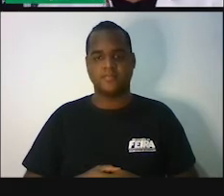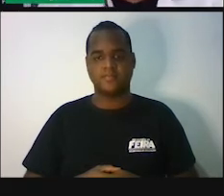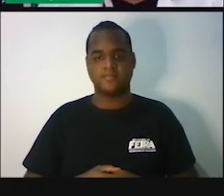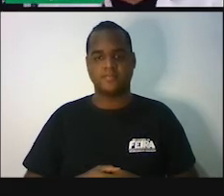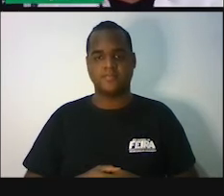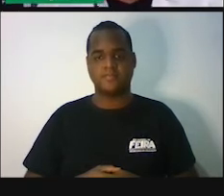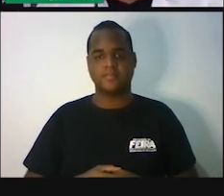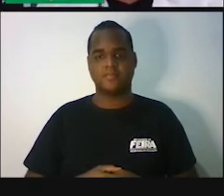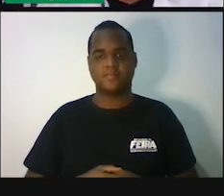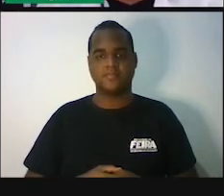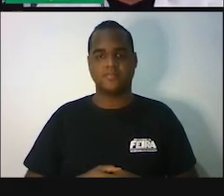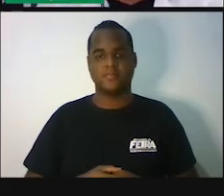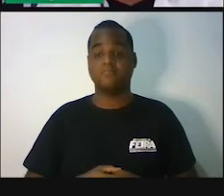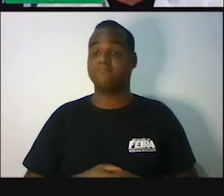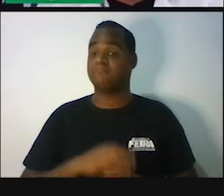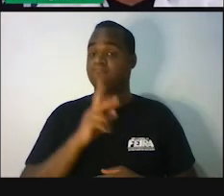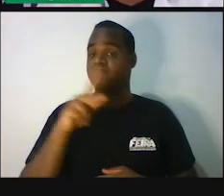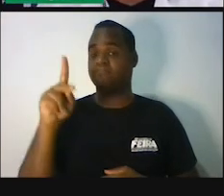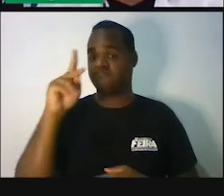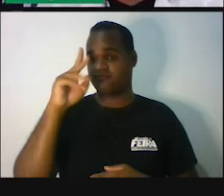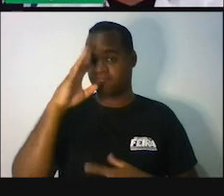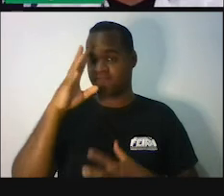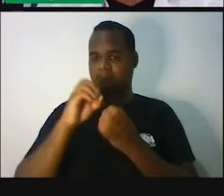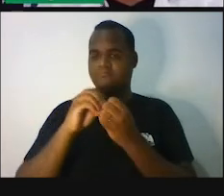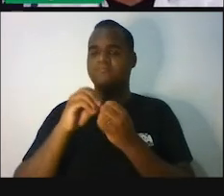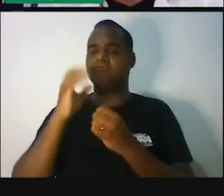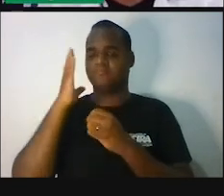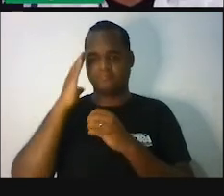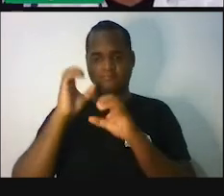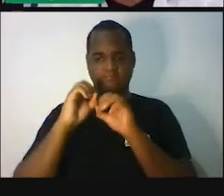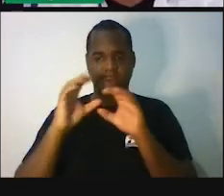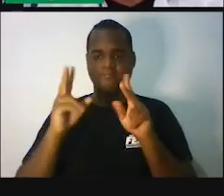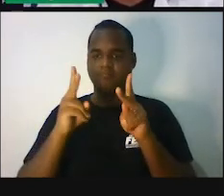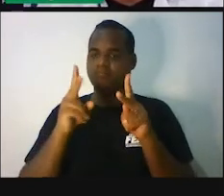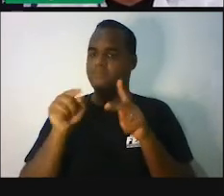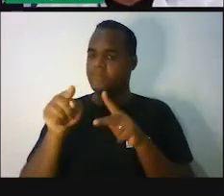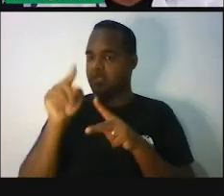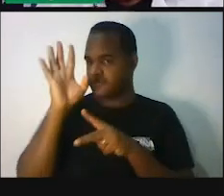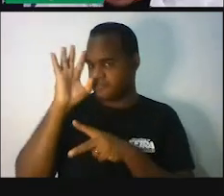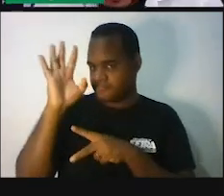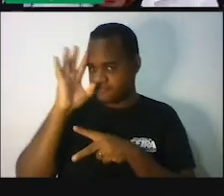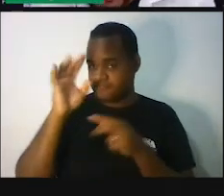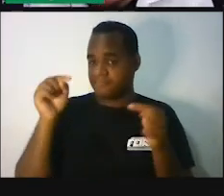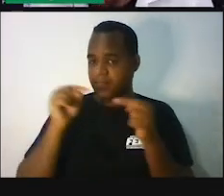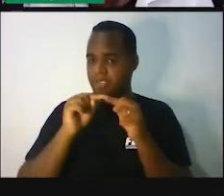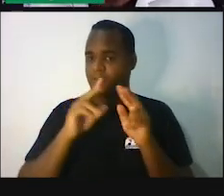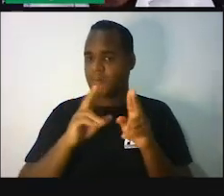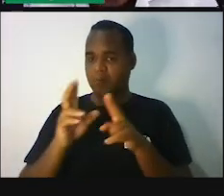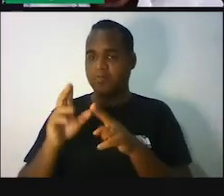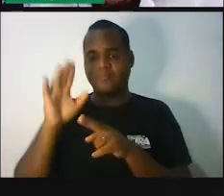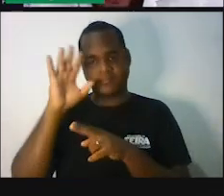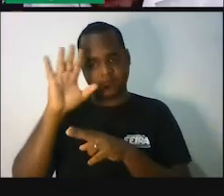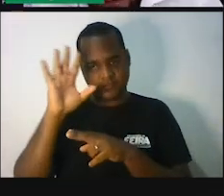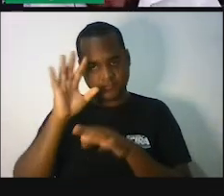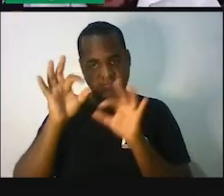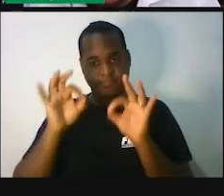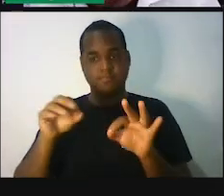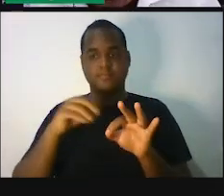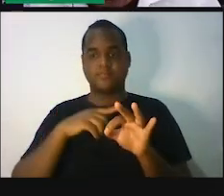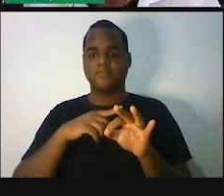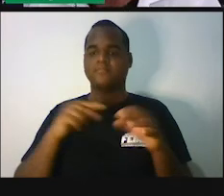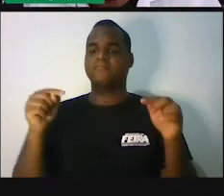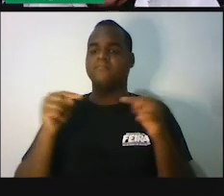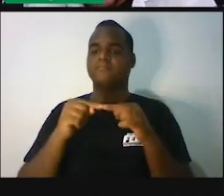Professor, estou começando a entender. Continue aí para ver se é isso mesmo que eu estou pensando. Então vamos pensar assim, ó. Digamos que ela